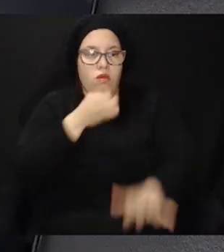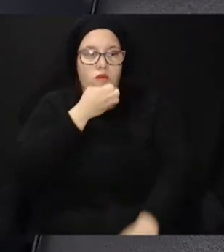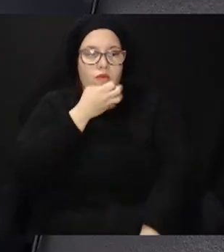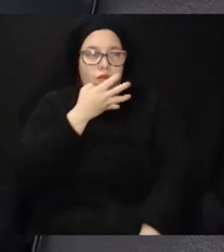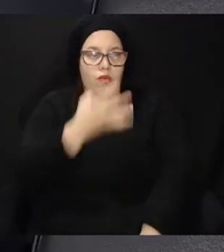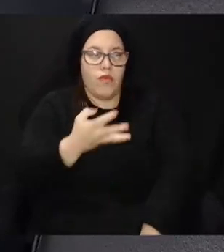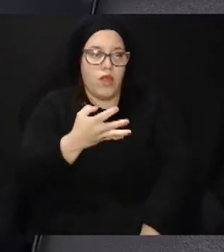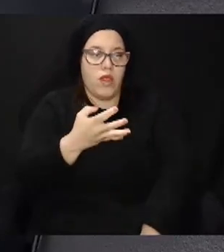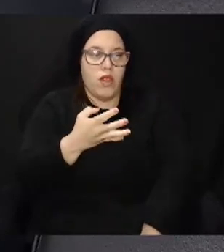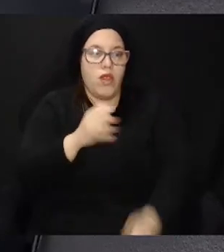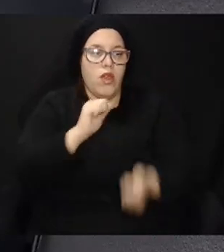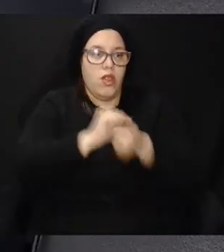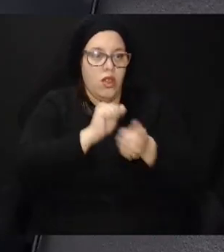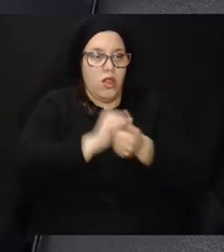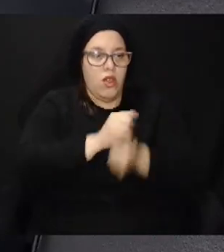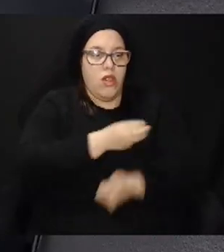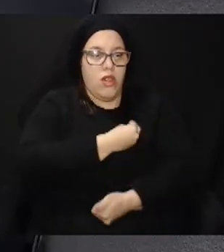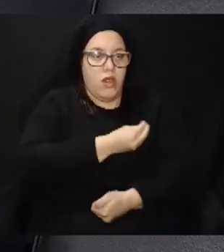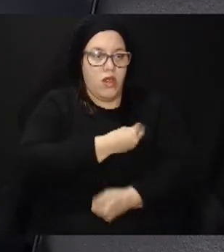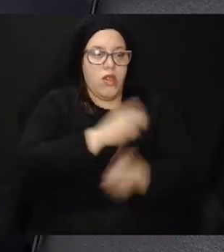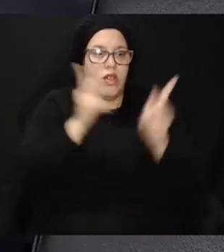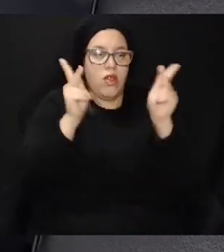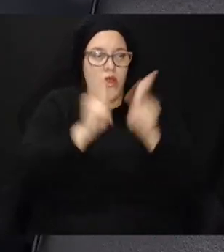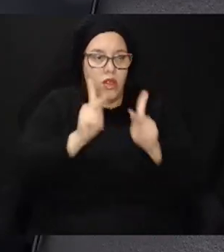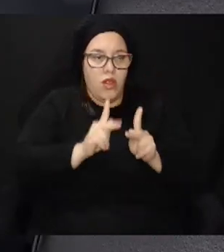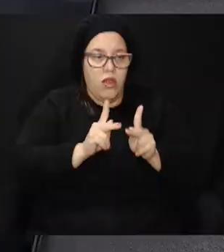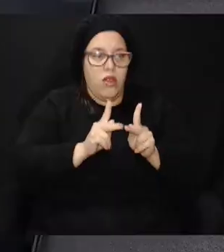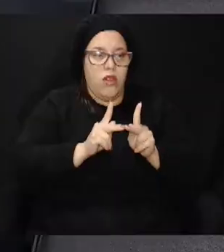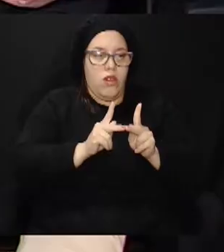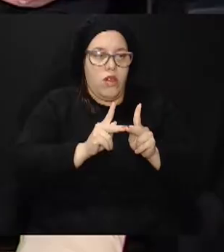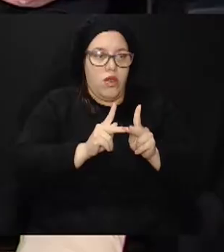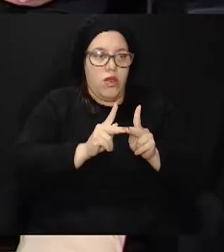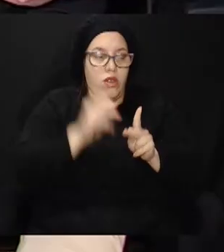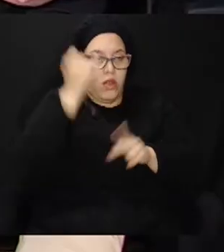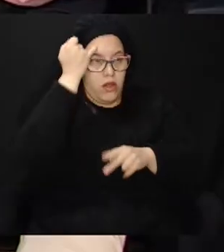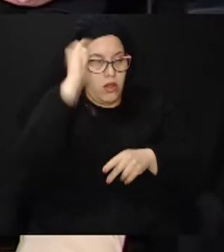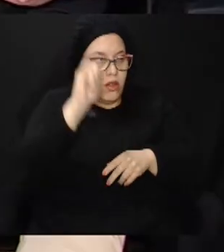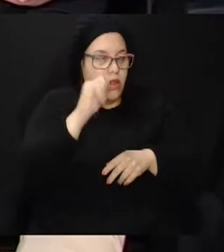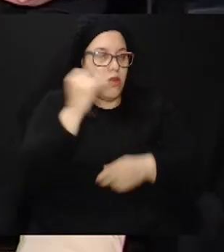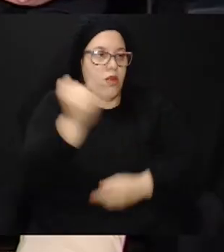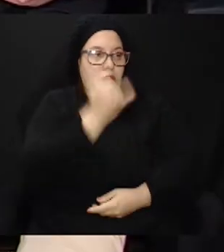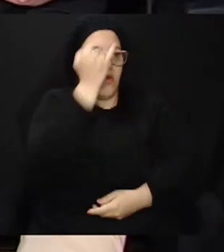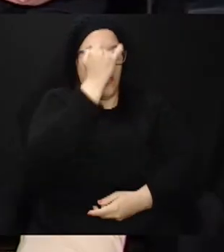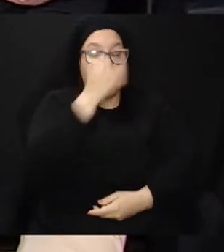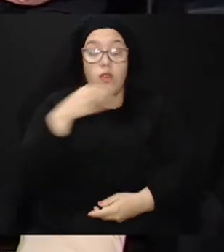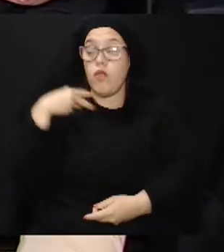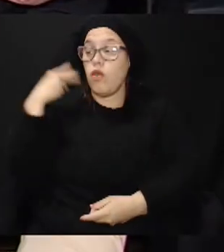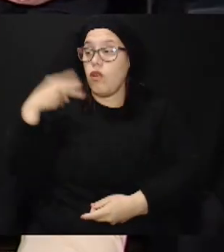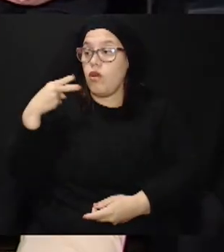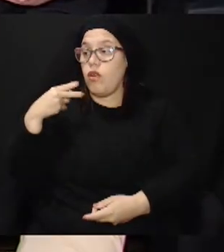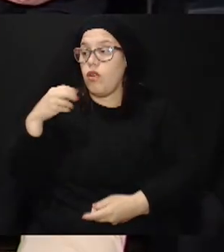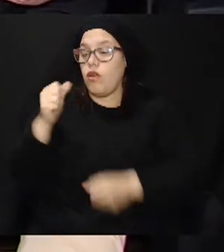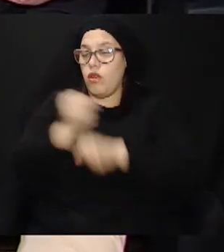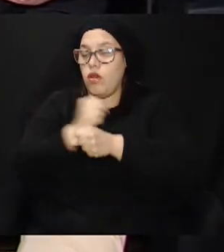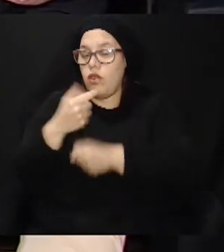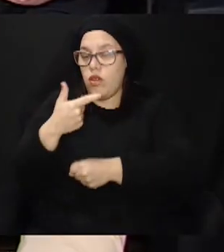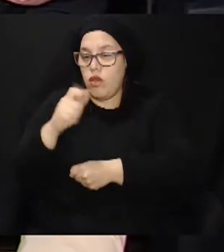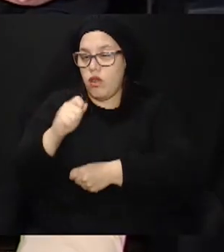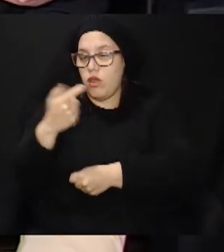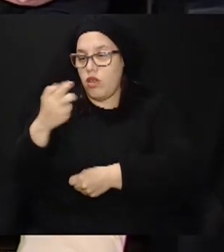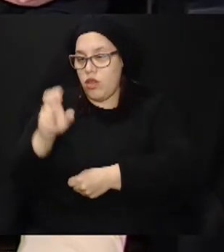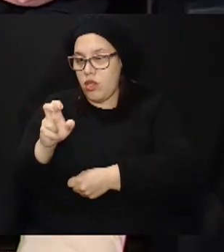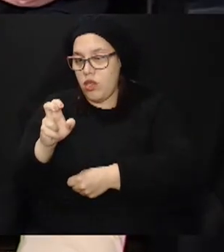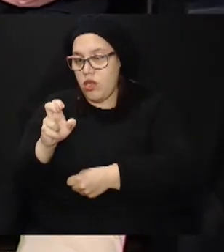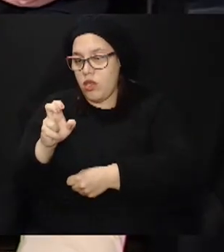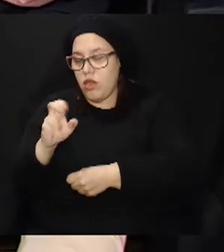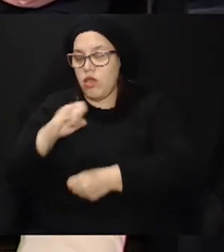qualidade de vida, disseminar paz através de ideias. Esse que é o mais importante. O vereador, neste ano de 2025, também o senhor teve a oportunidade de